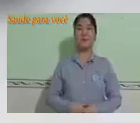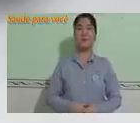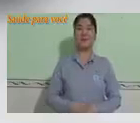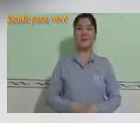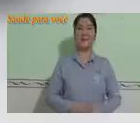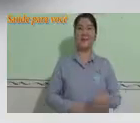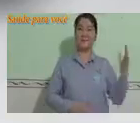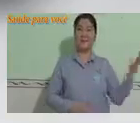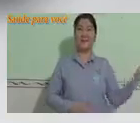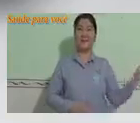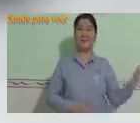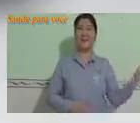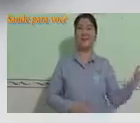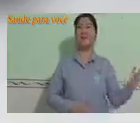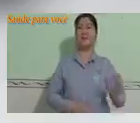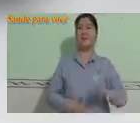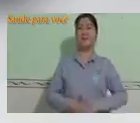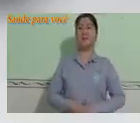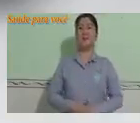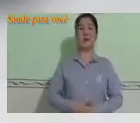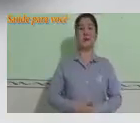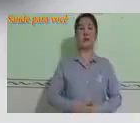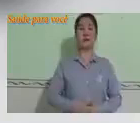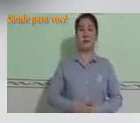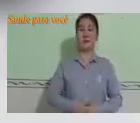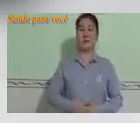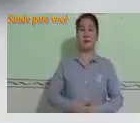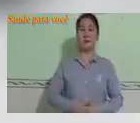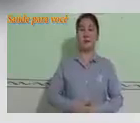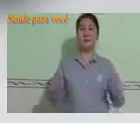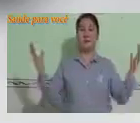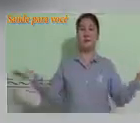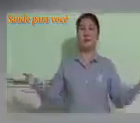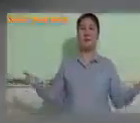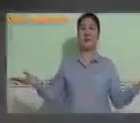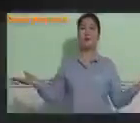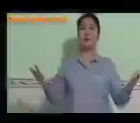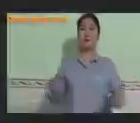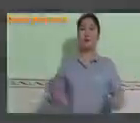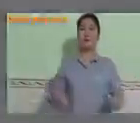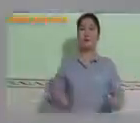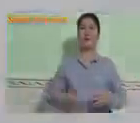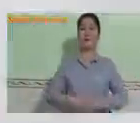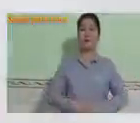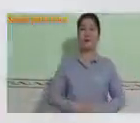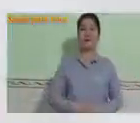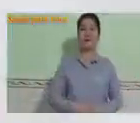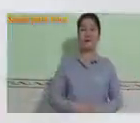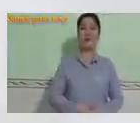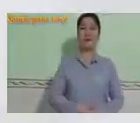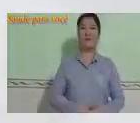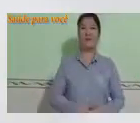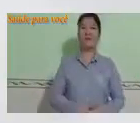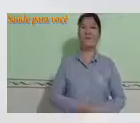esclerais coloridas, dois pontos, são maiores que as lentes de contato normais e cobrem todo o olho, criando um efeito semelhante